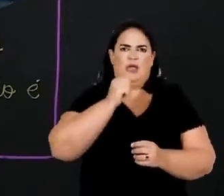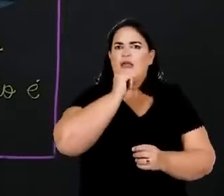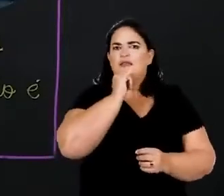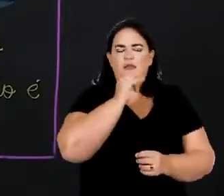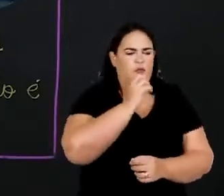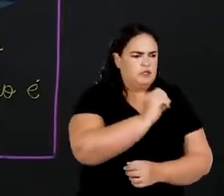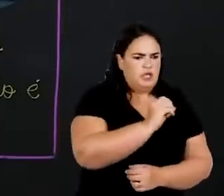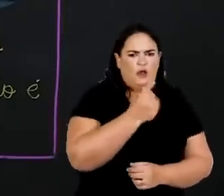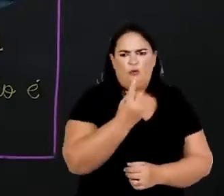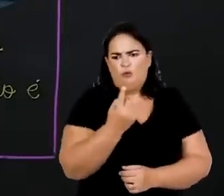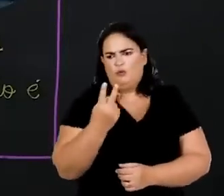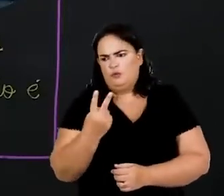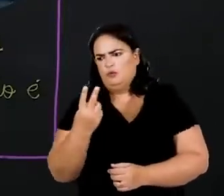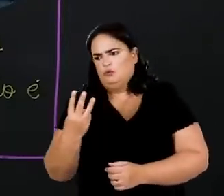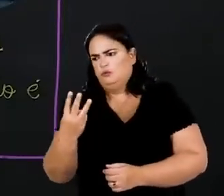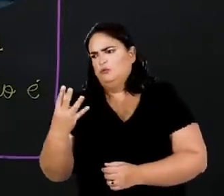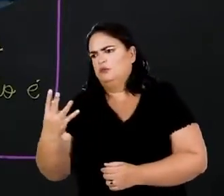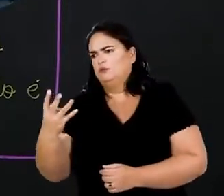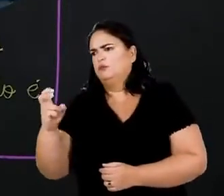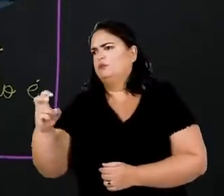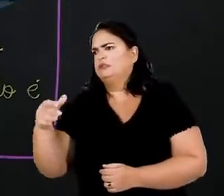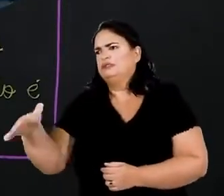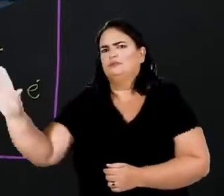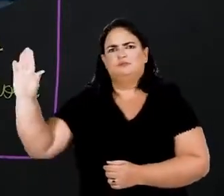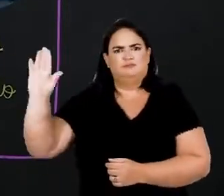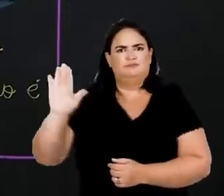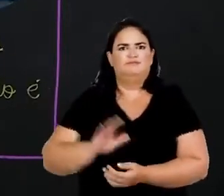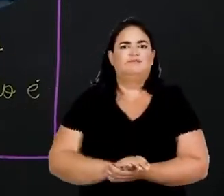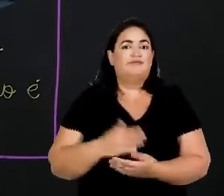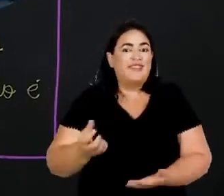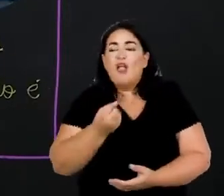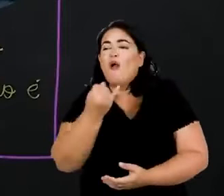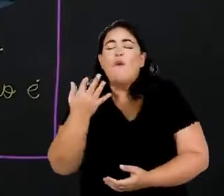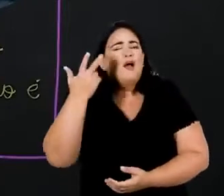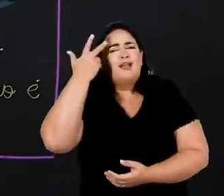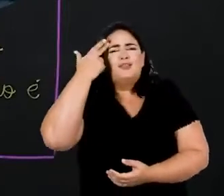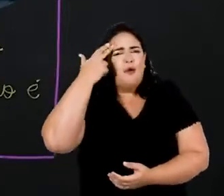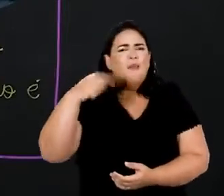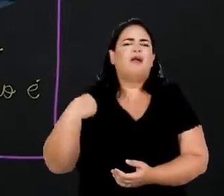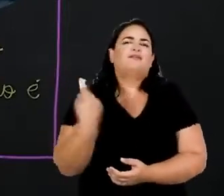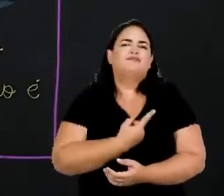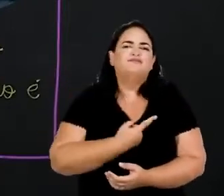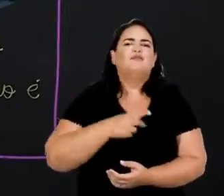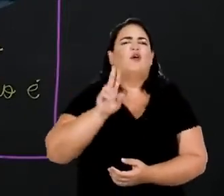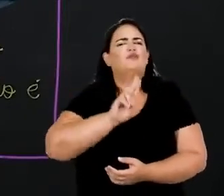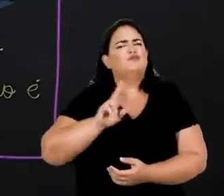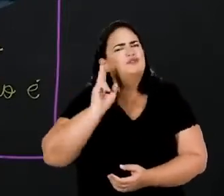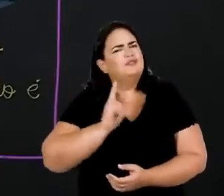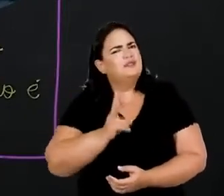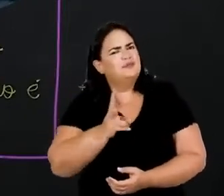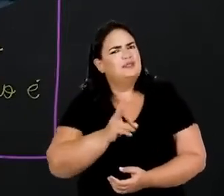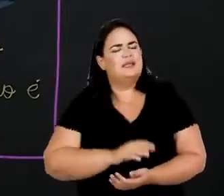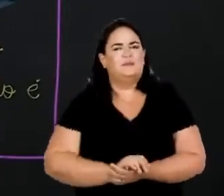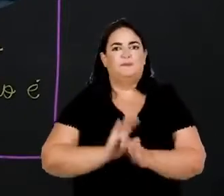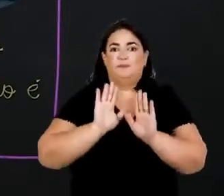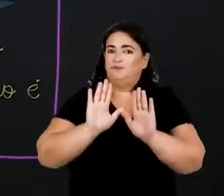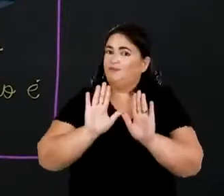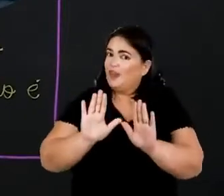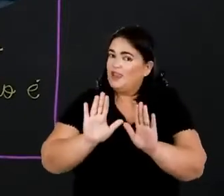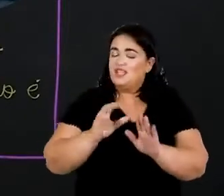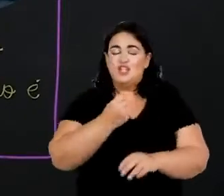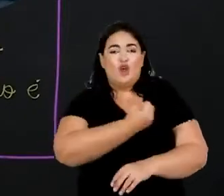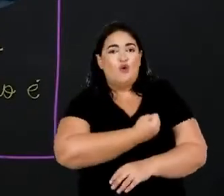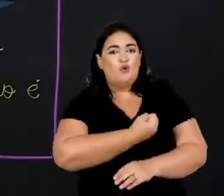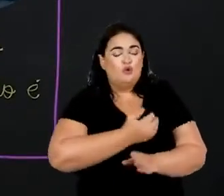1 2 3 4 5 então é a contagem normal que nós estamos habituados a fazer já os números